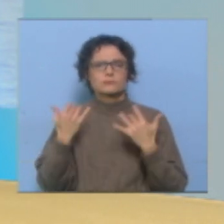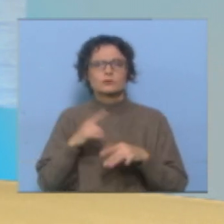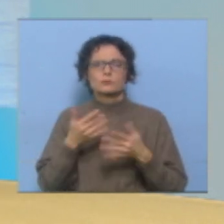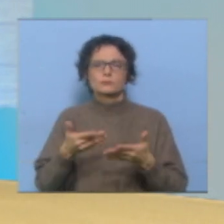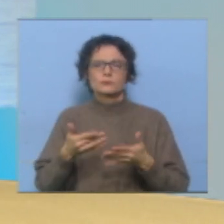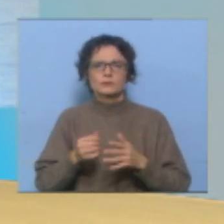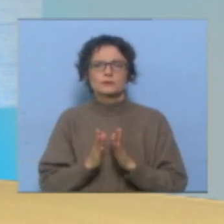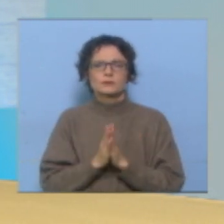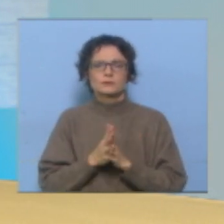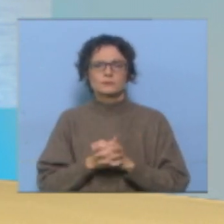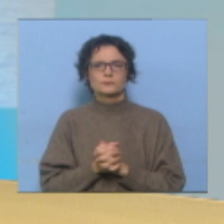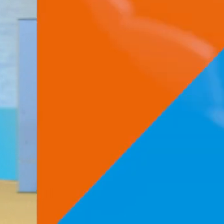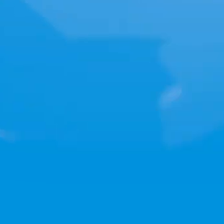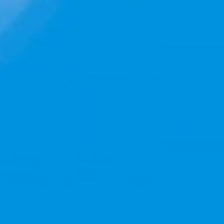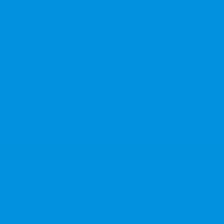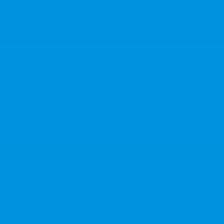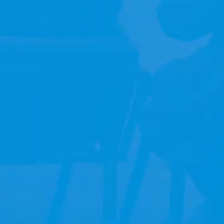da atualidade religiosa.